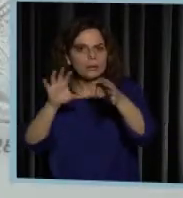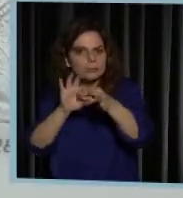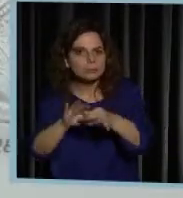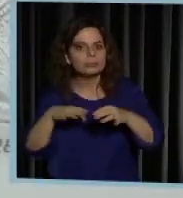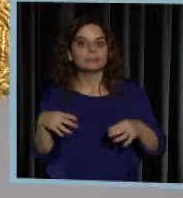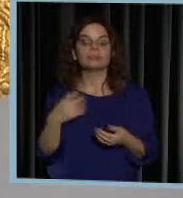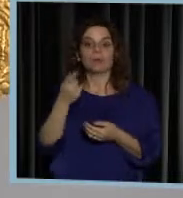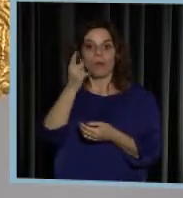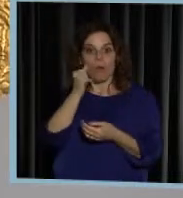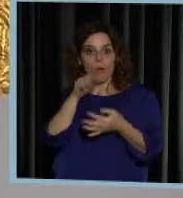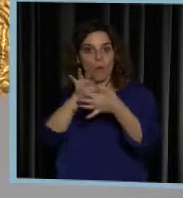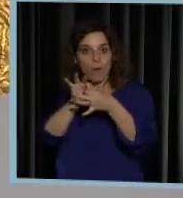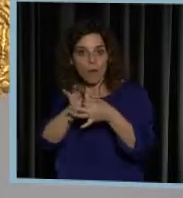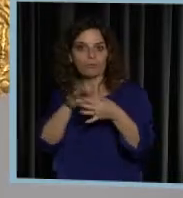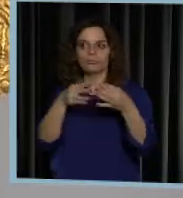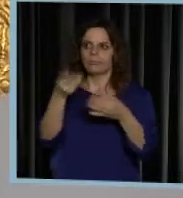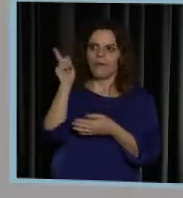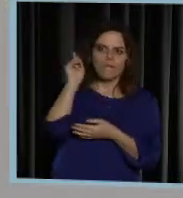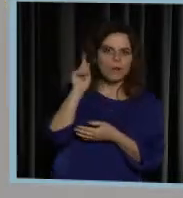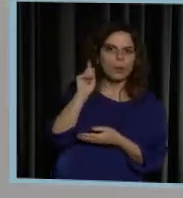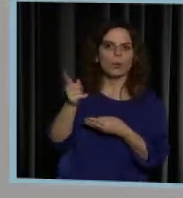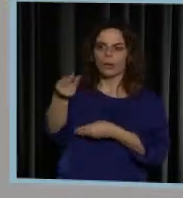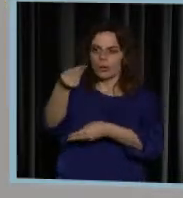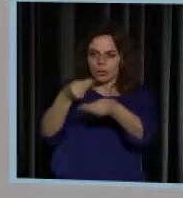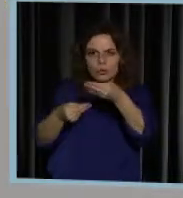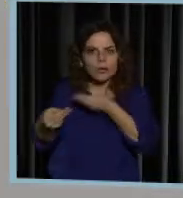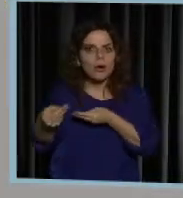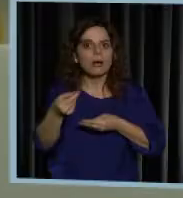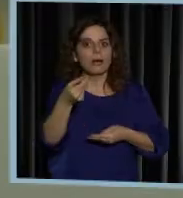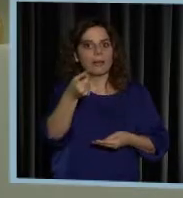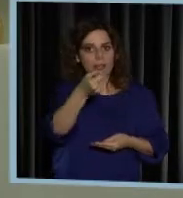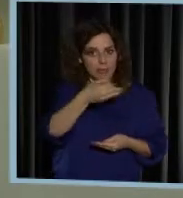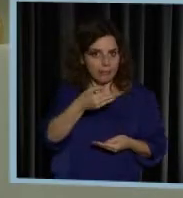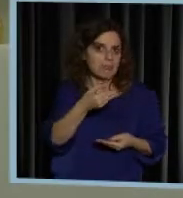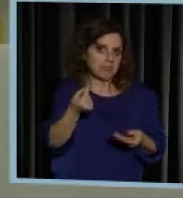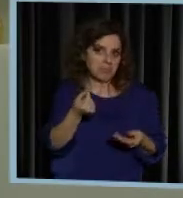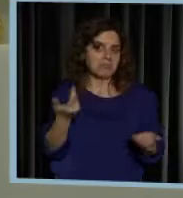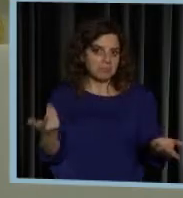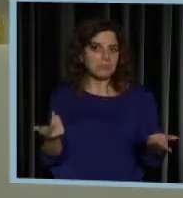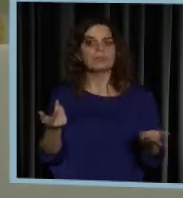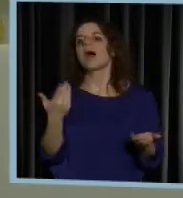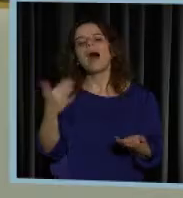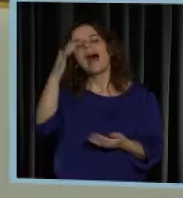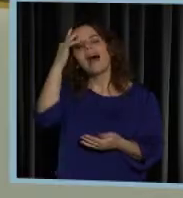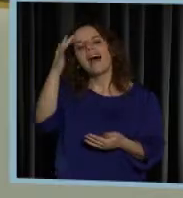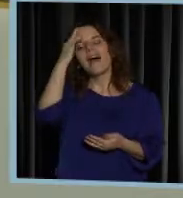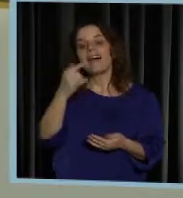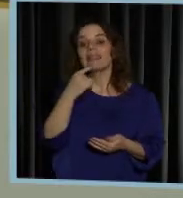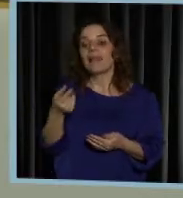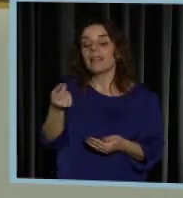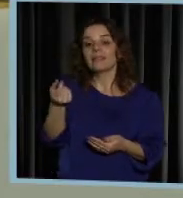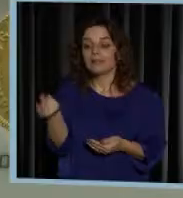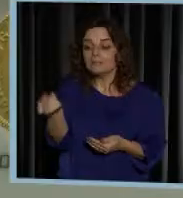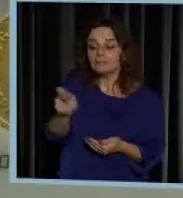Da relação do valor, homem, não é? Com o valor, com a troca, com o dinheiro. Ela surge, inclusivamente, há teorias que dizem que o dinheiro